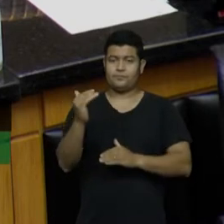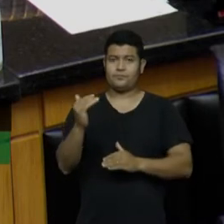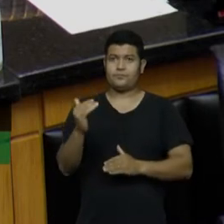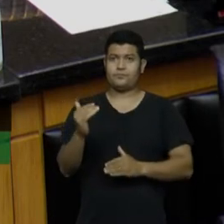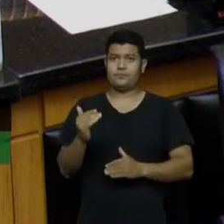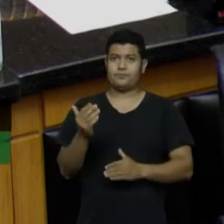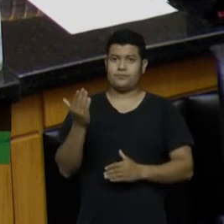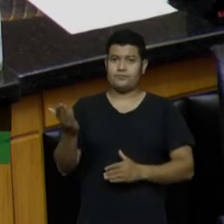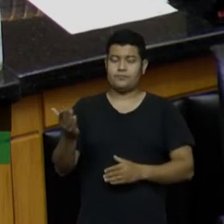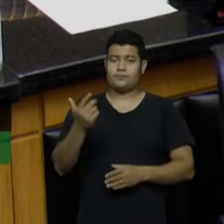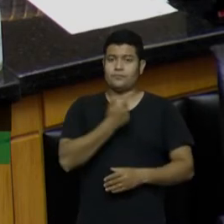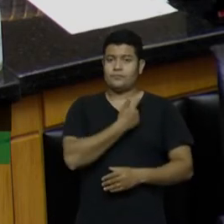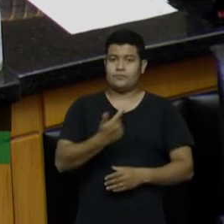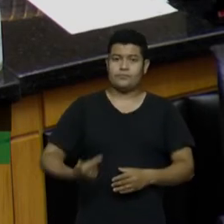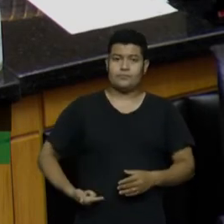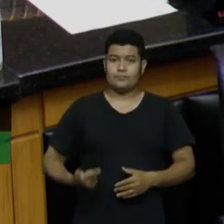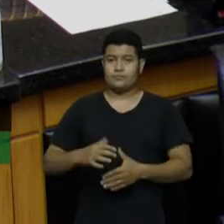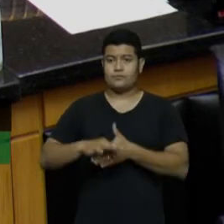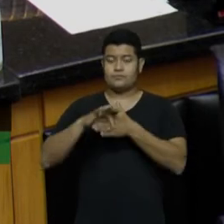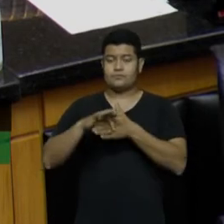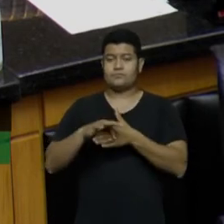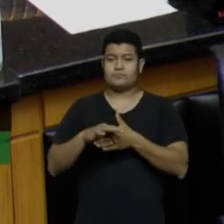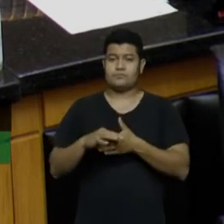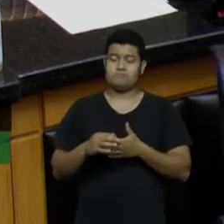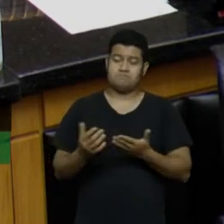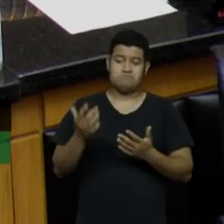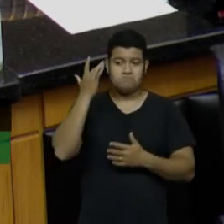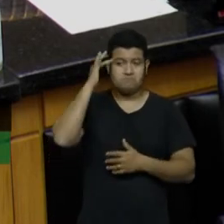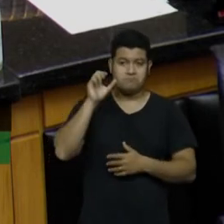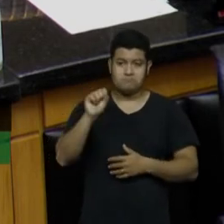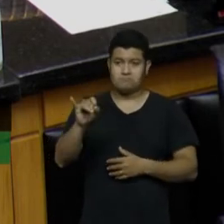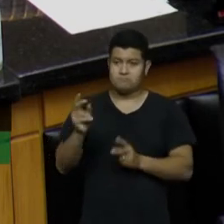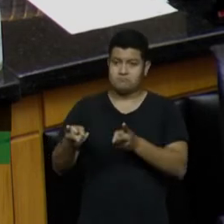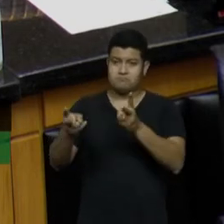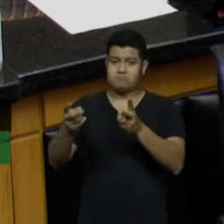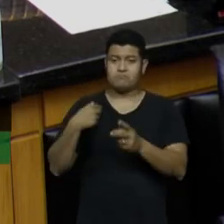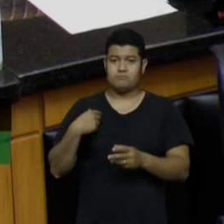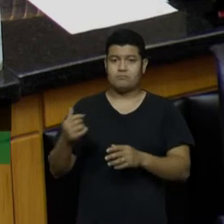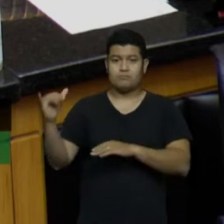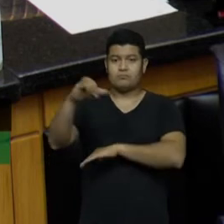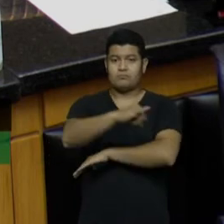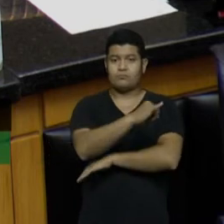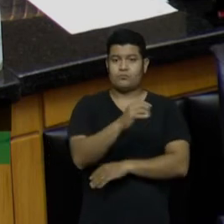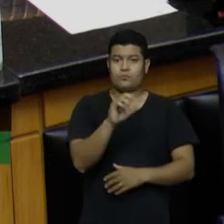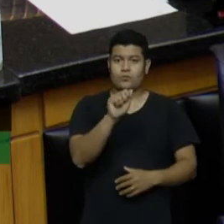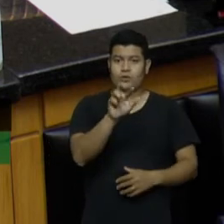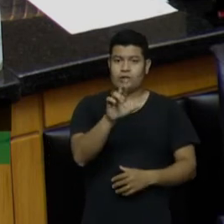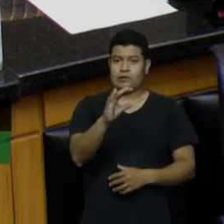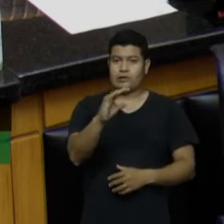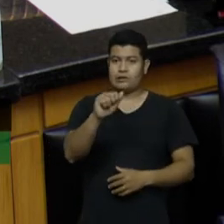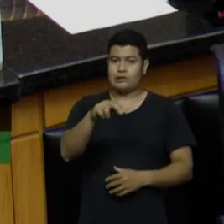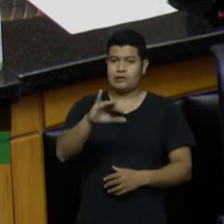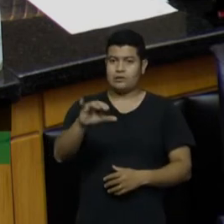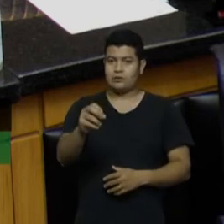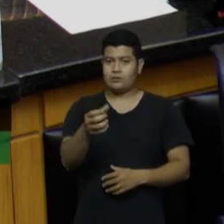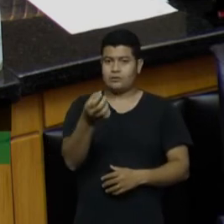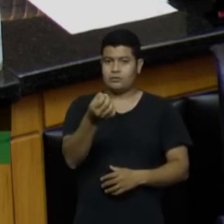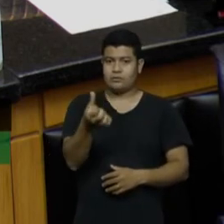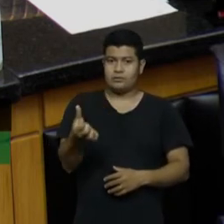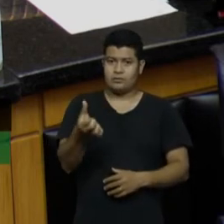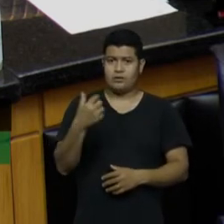do governo, mas do líder do governo, sobre o Arcanjo 6 e de que esclarecimentos foram dados. Não foram coisa